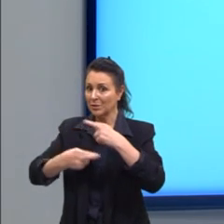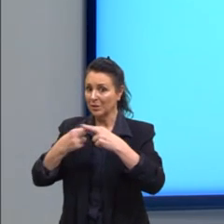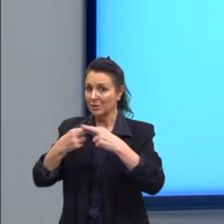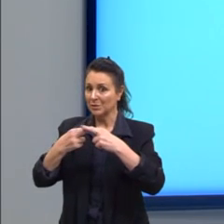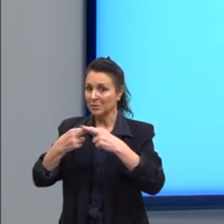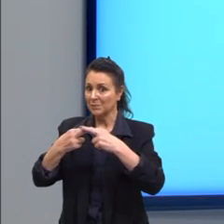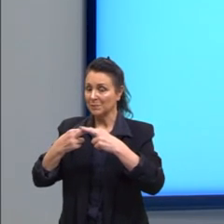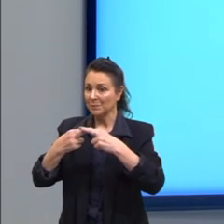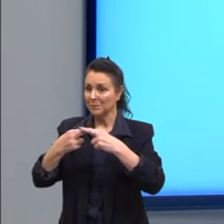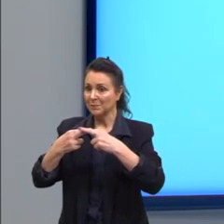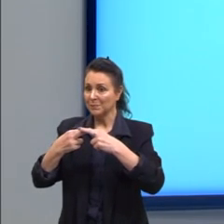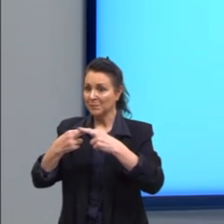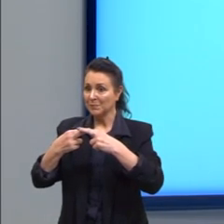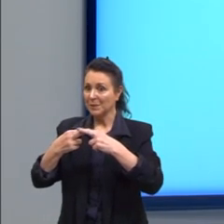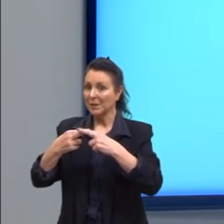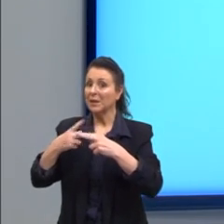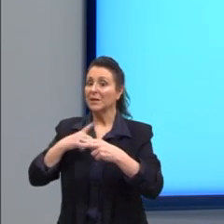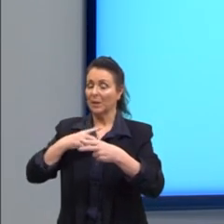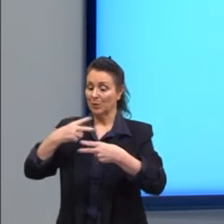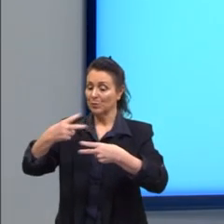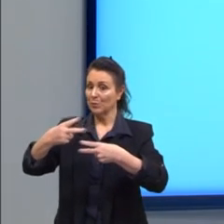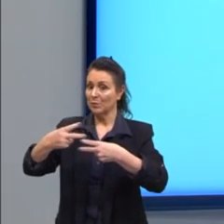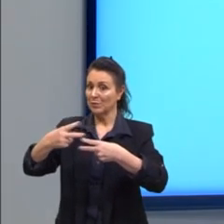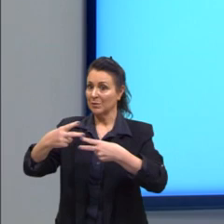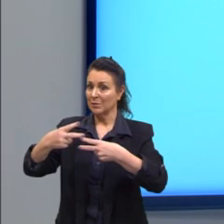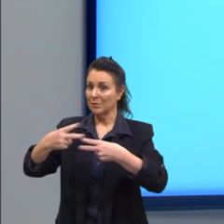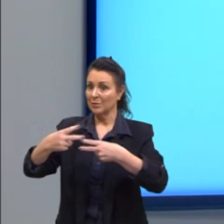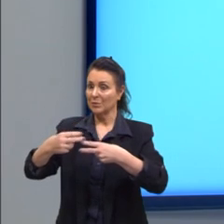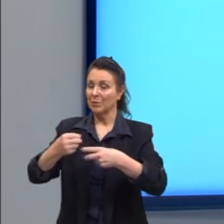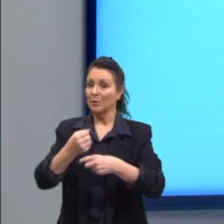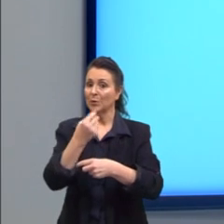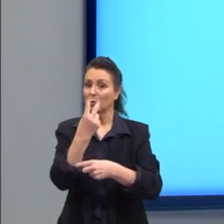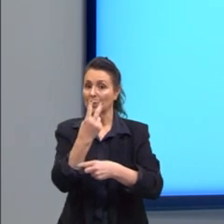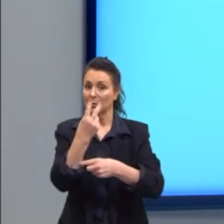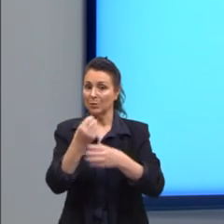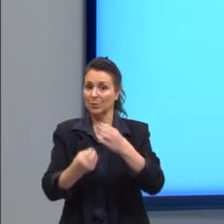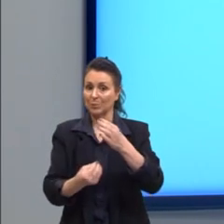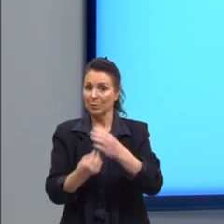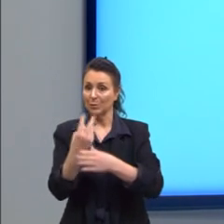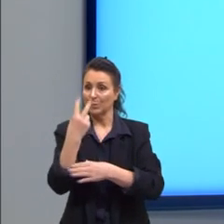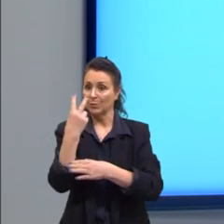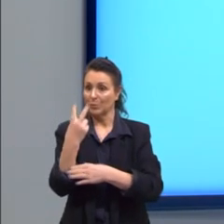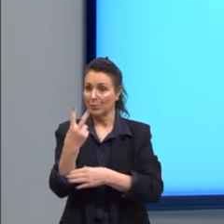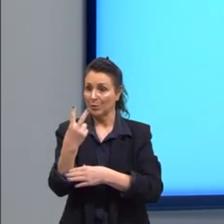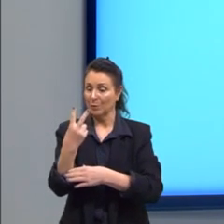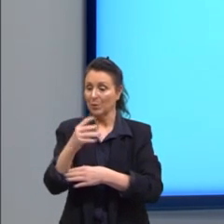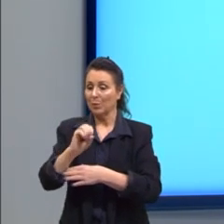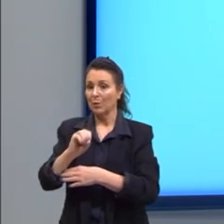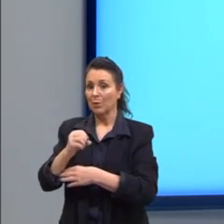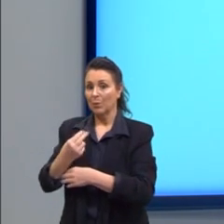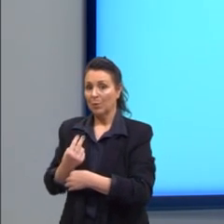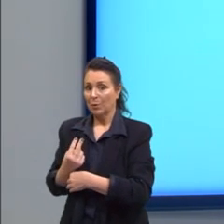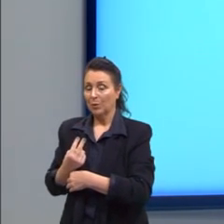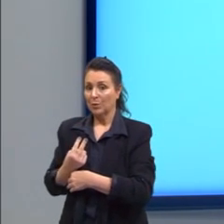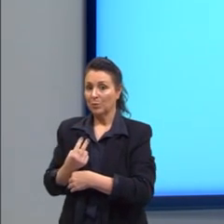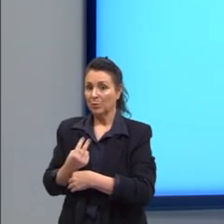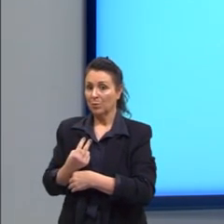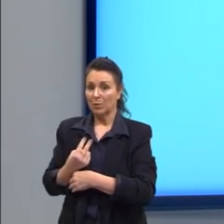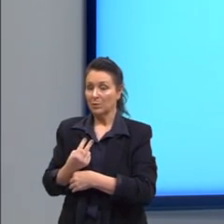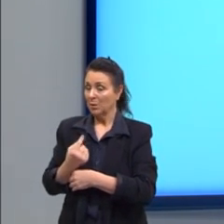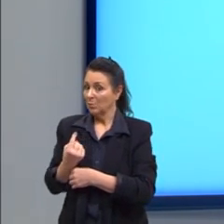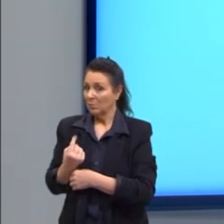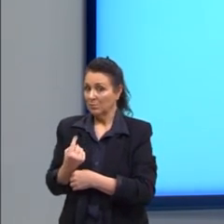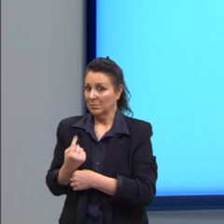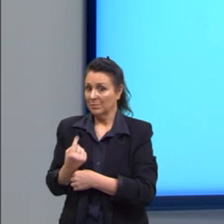levados pelos seus coeficientes só dois do produto dois reagente o oxigênio não ele não levei nada